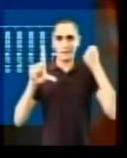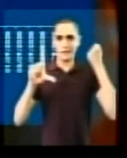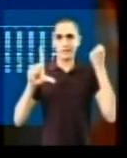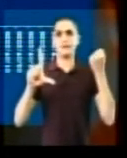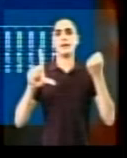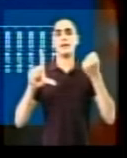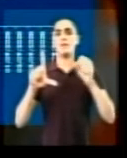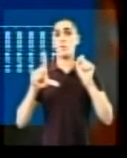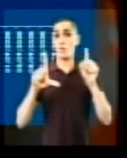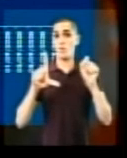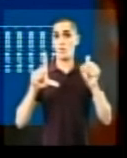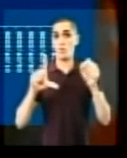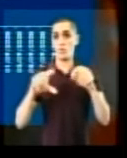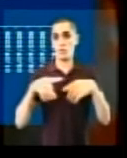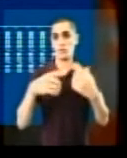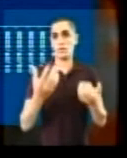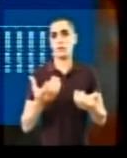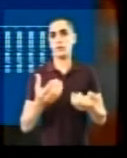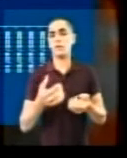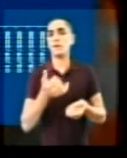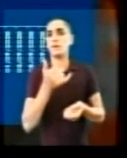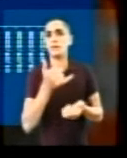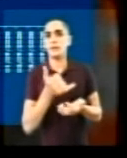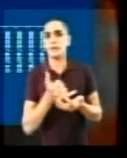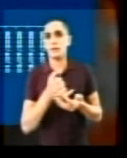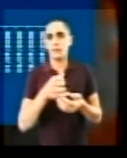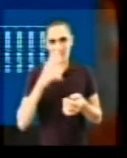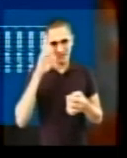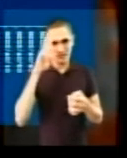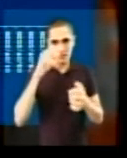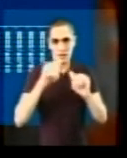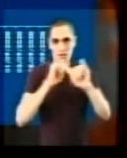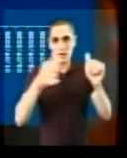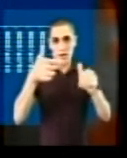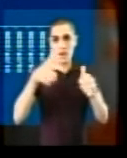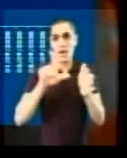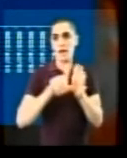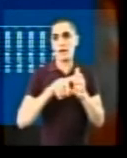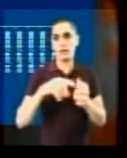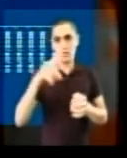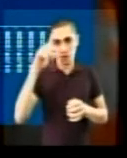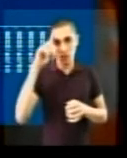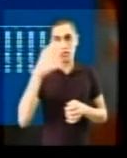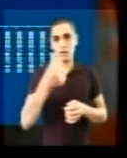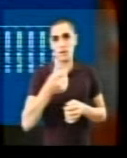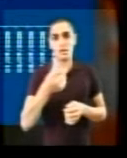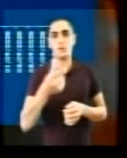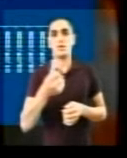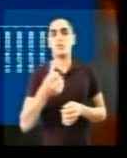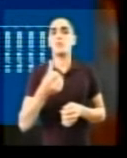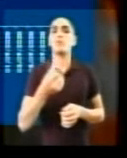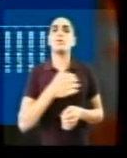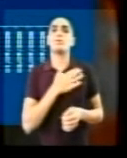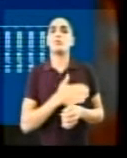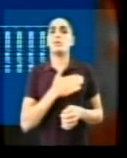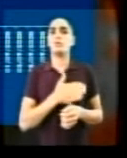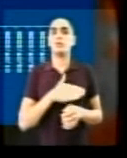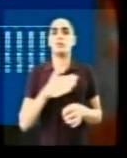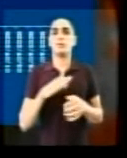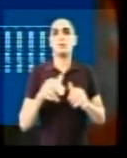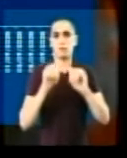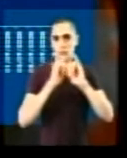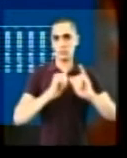vocês, dia 6/8, desculpe, nós tínhamos uma média móvel de síndrome respiratória